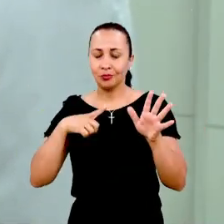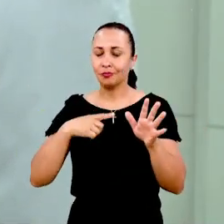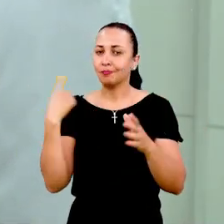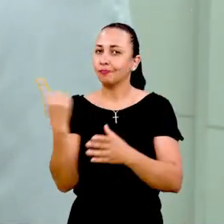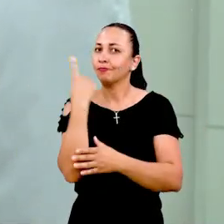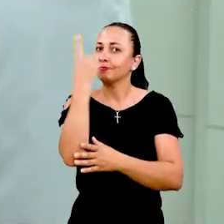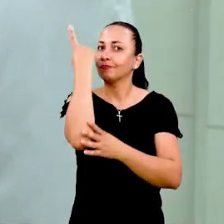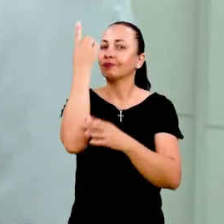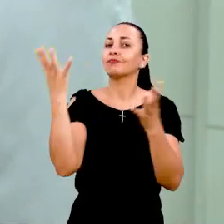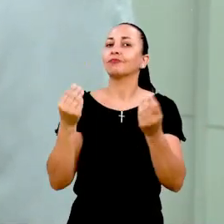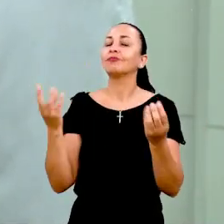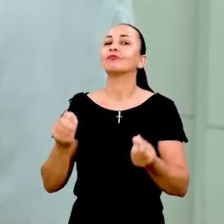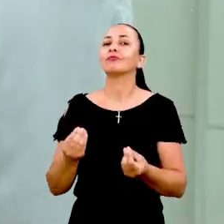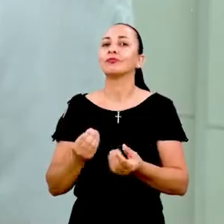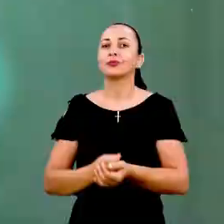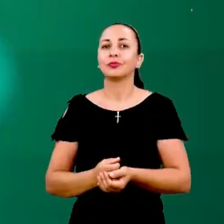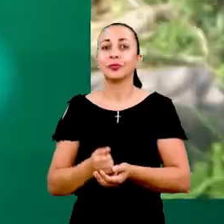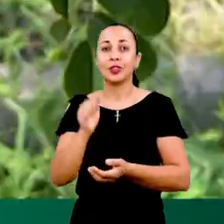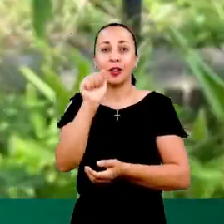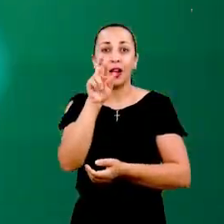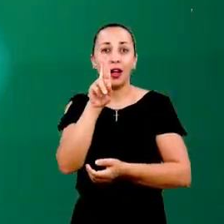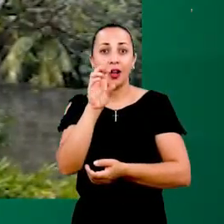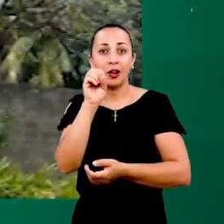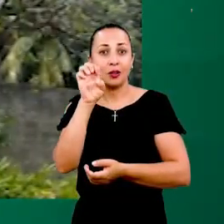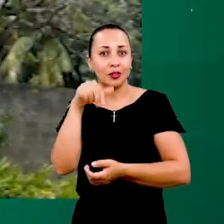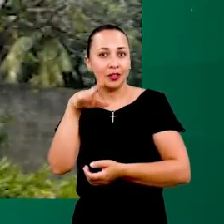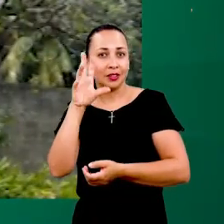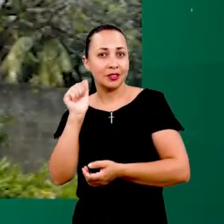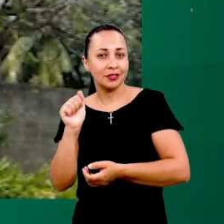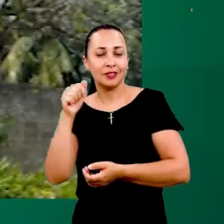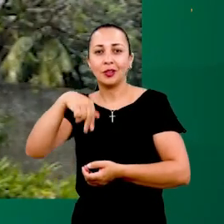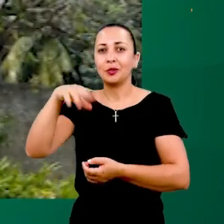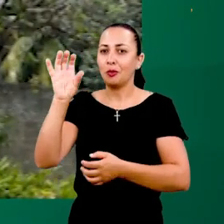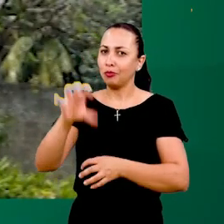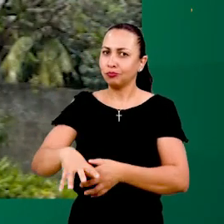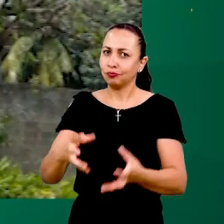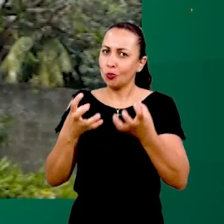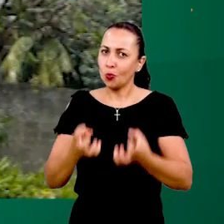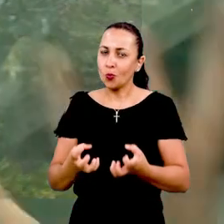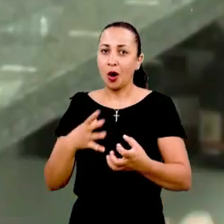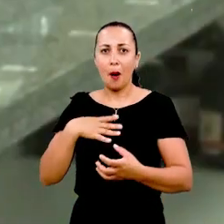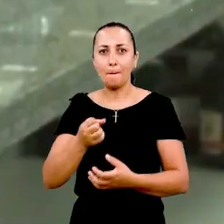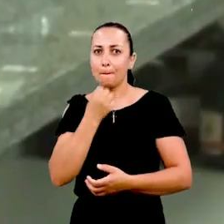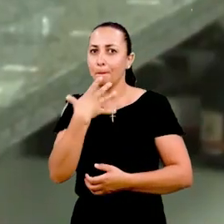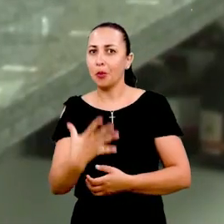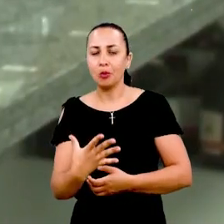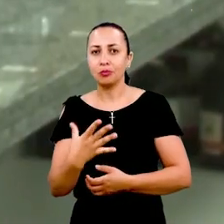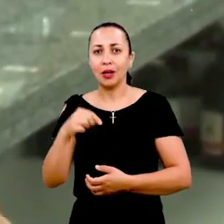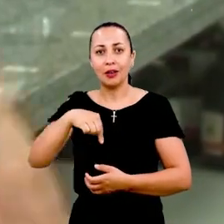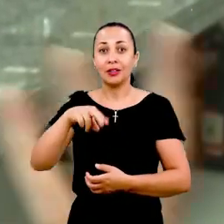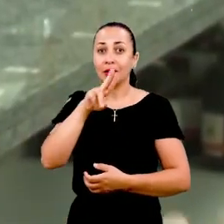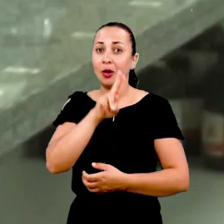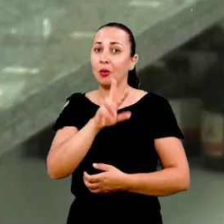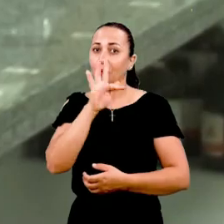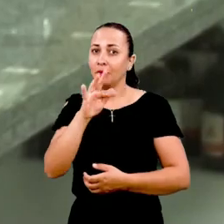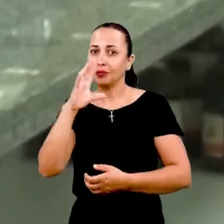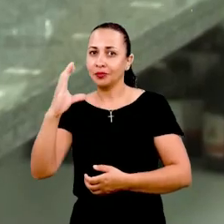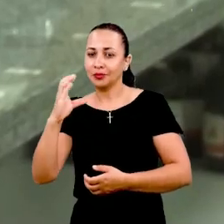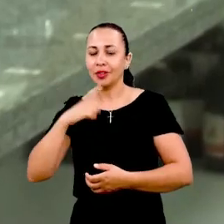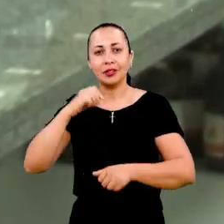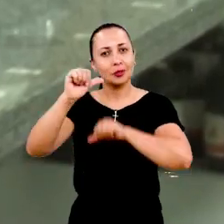tem aumentado muito nos últimos tempos. A Aroeira do Sertão está sendo uma ótima surpresa. Há muitos trabalhos aqui na